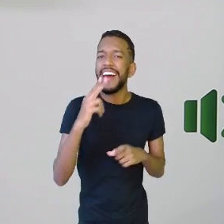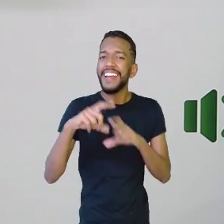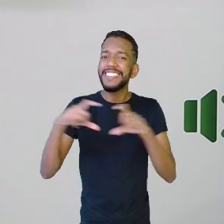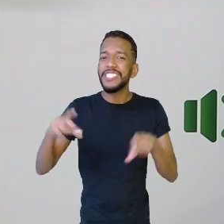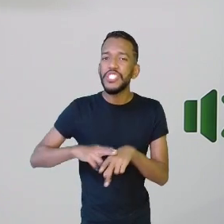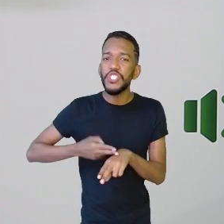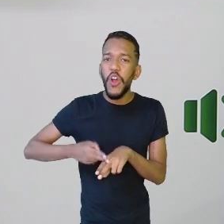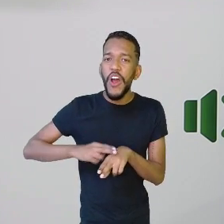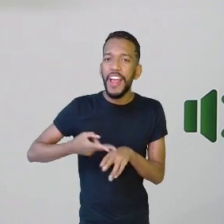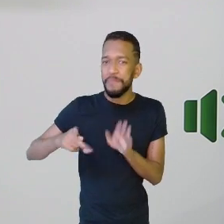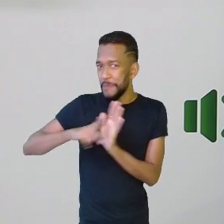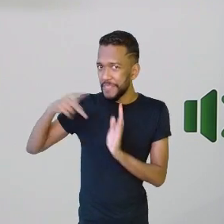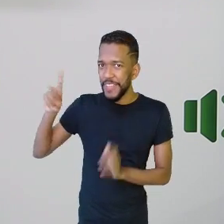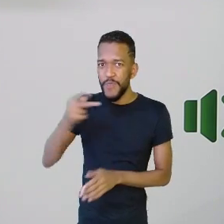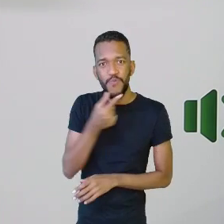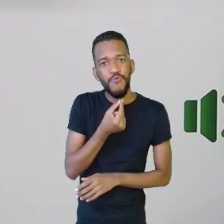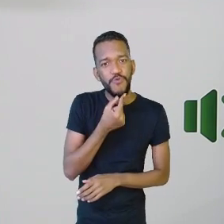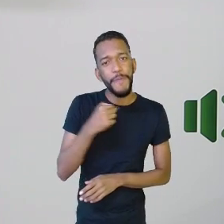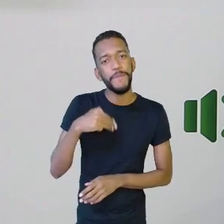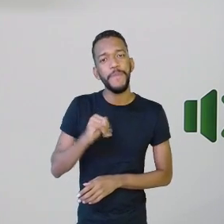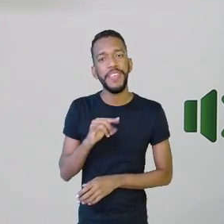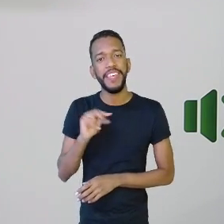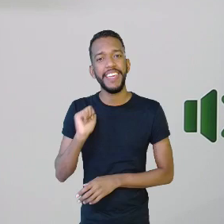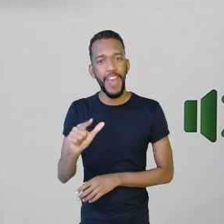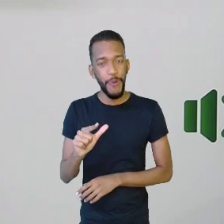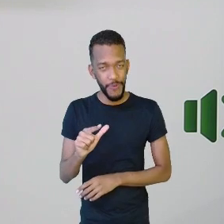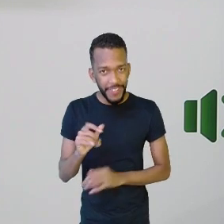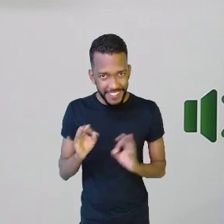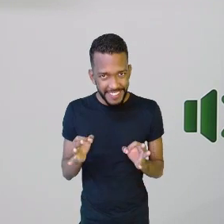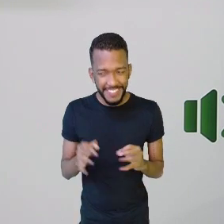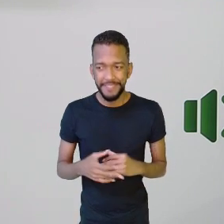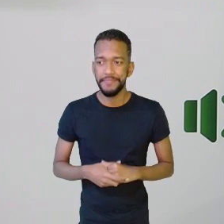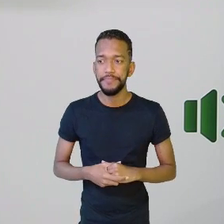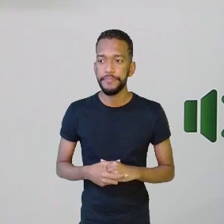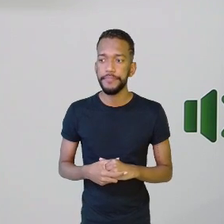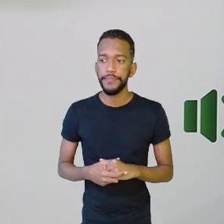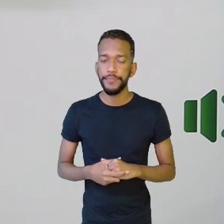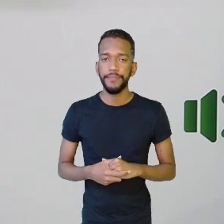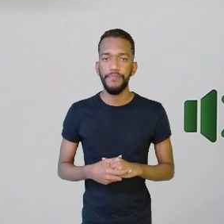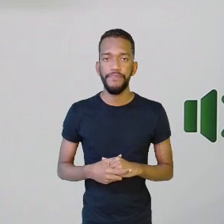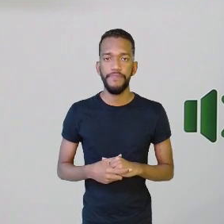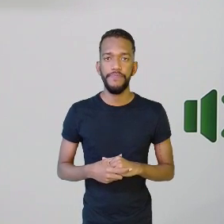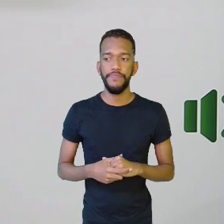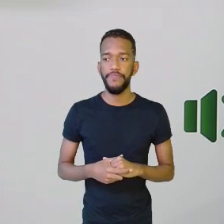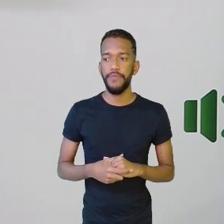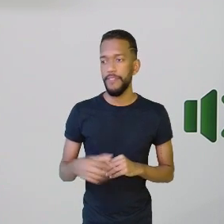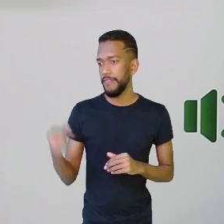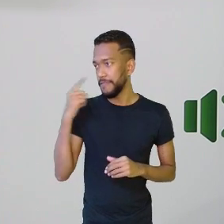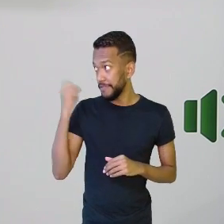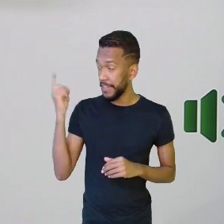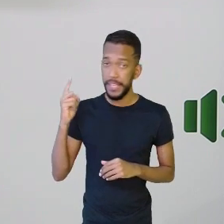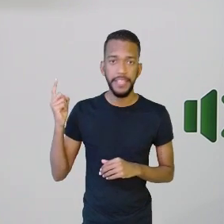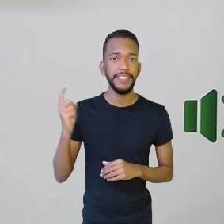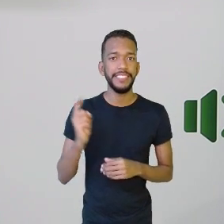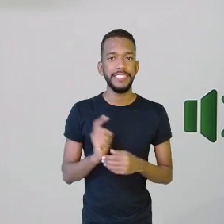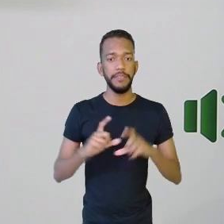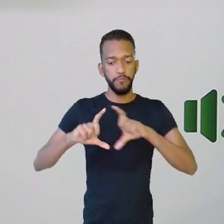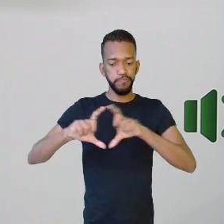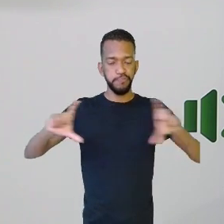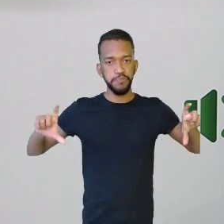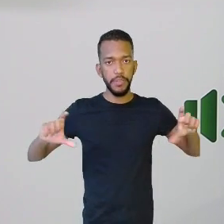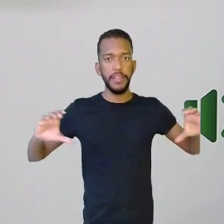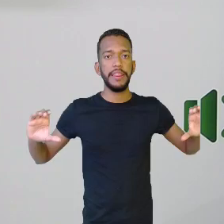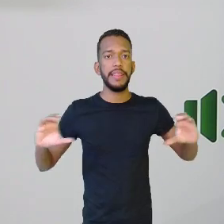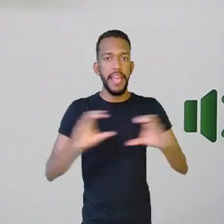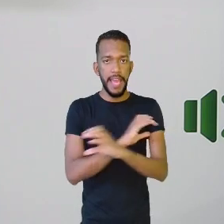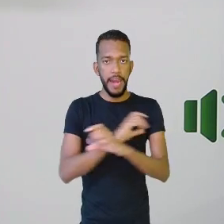de Miguel, não é verdade? Então, olha só, eu peguei a barra aqui está inteira. Se a